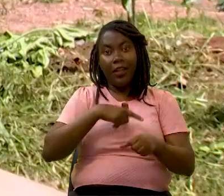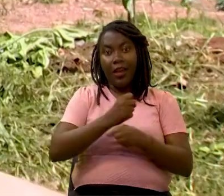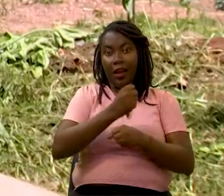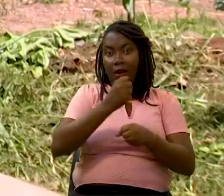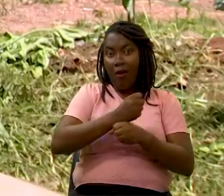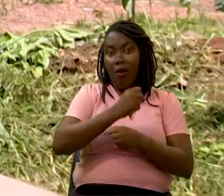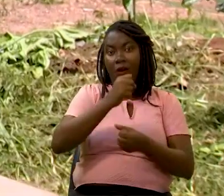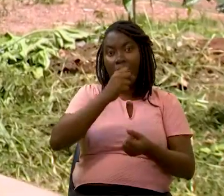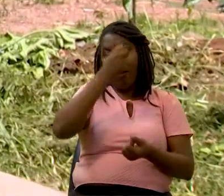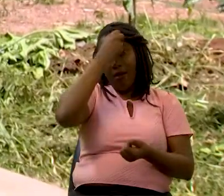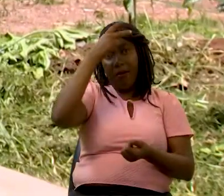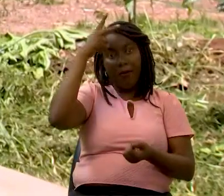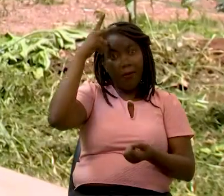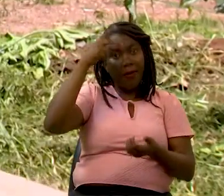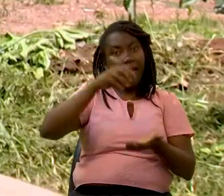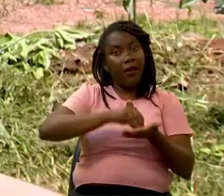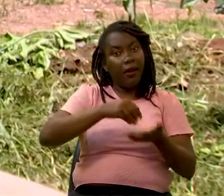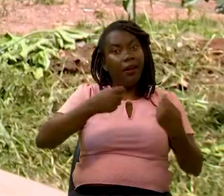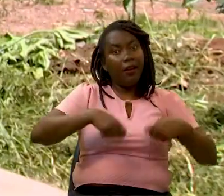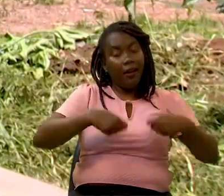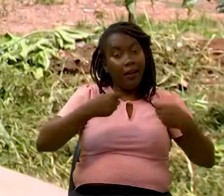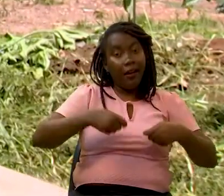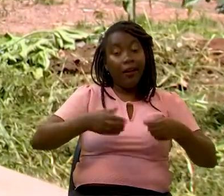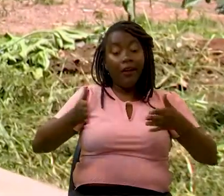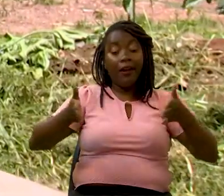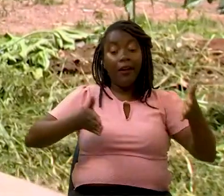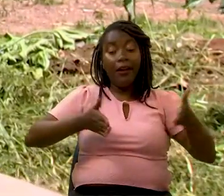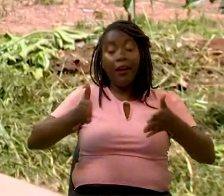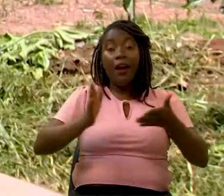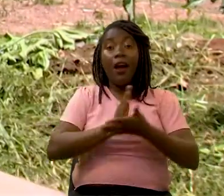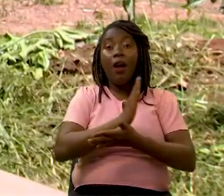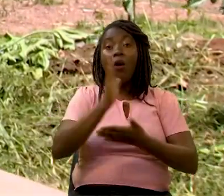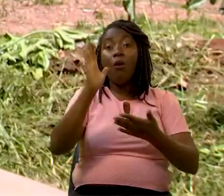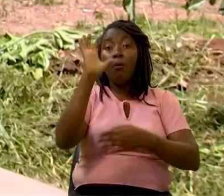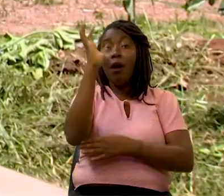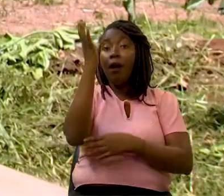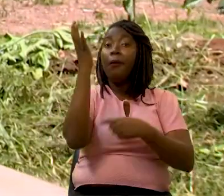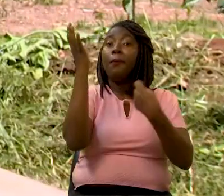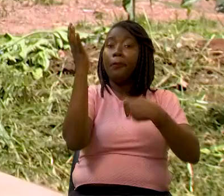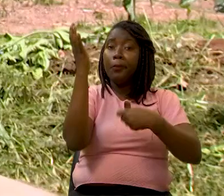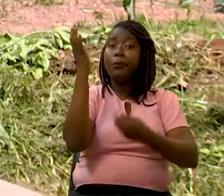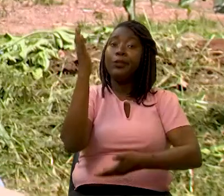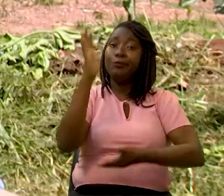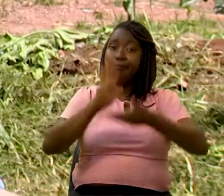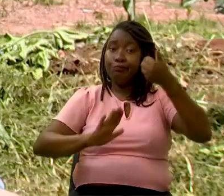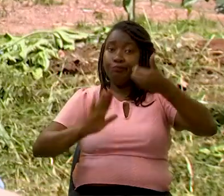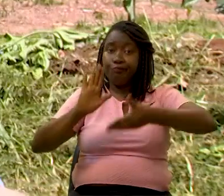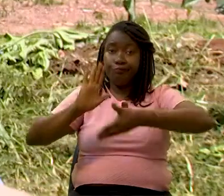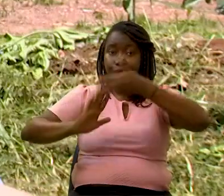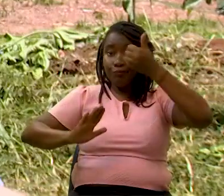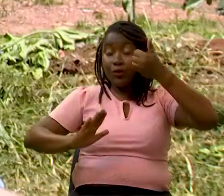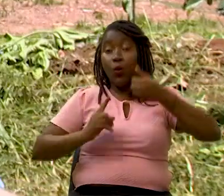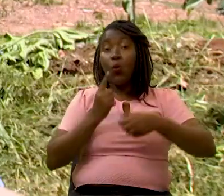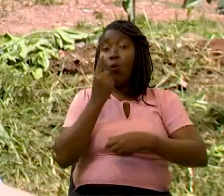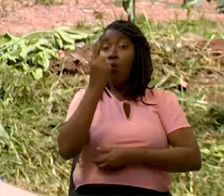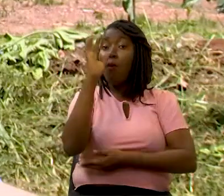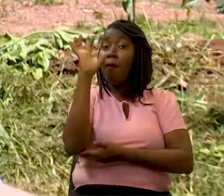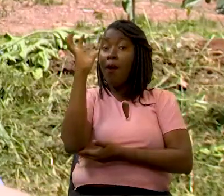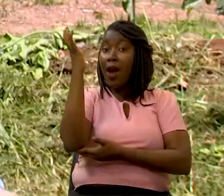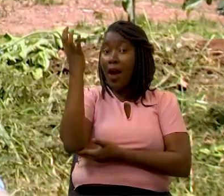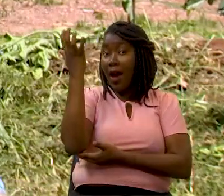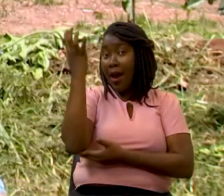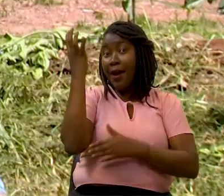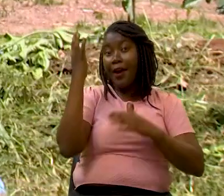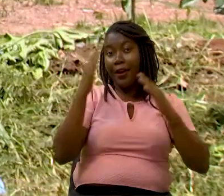obras da prefeitura que foram necessárias e no meio dessas obras, algumas árvores precisaram ser removidas. E aí, uma